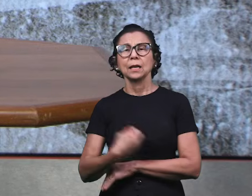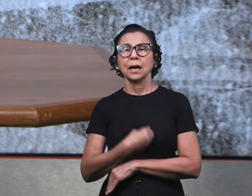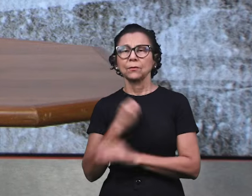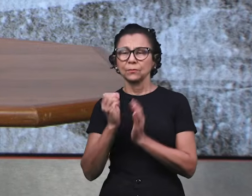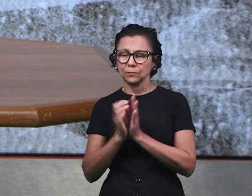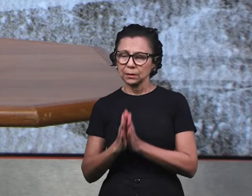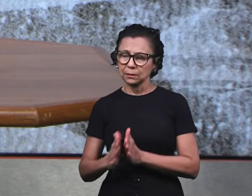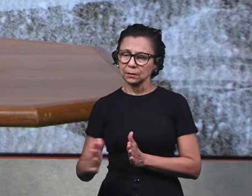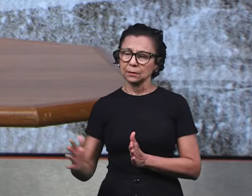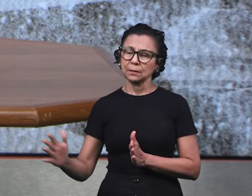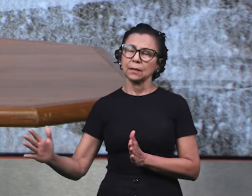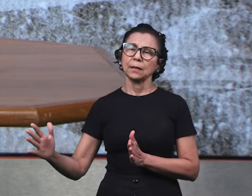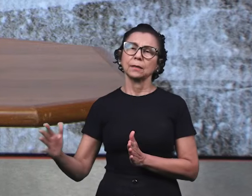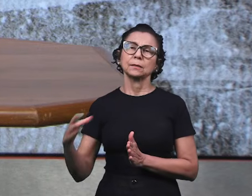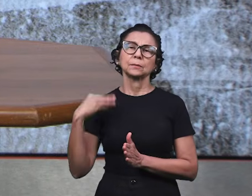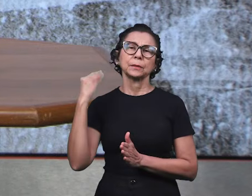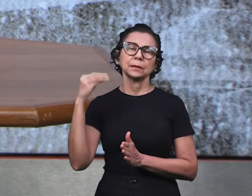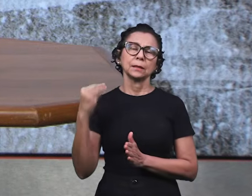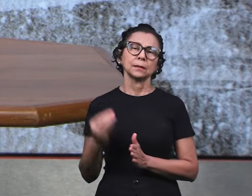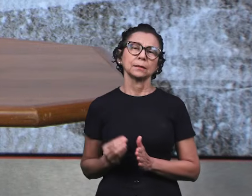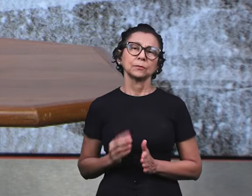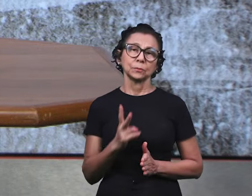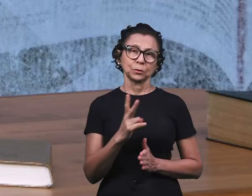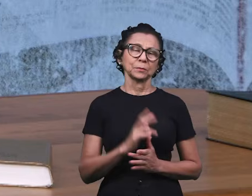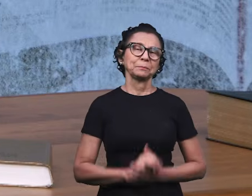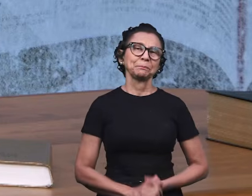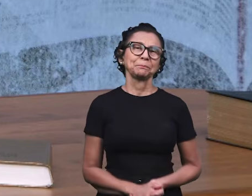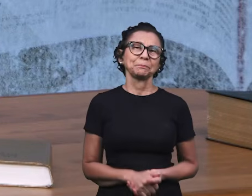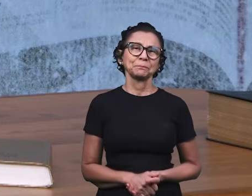prosseguir hoje no capítulo 26.